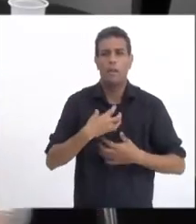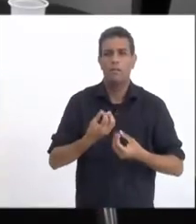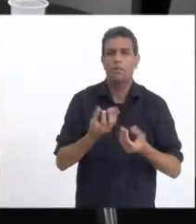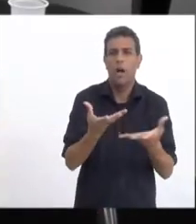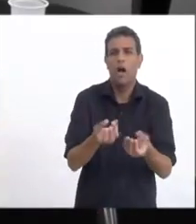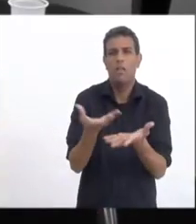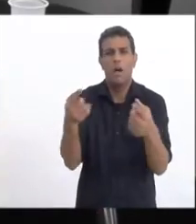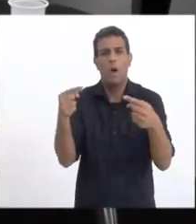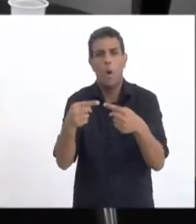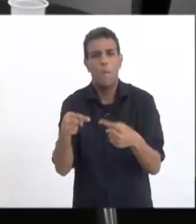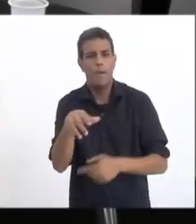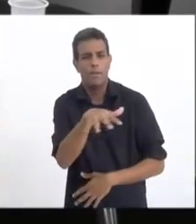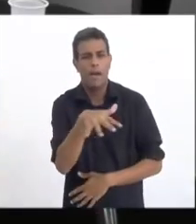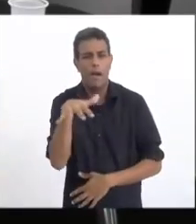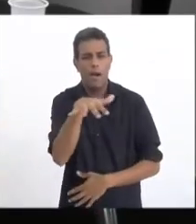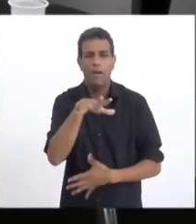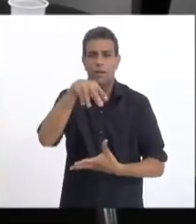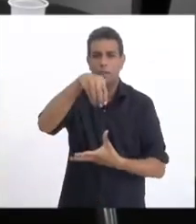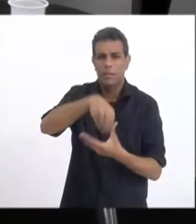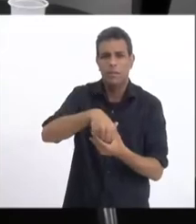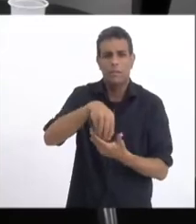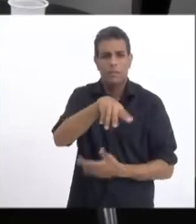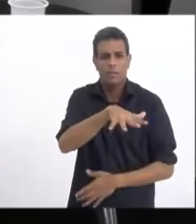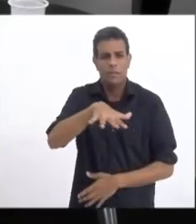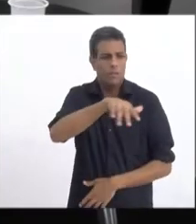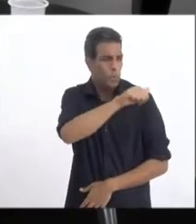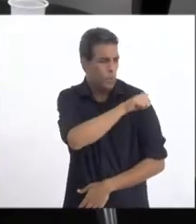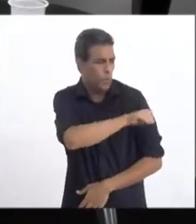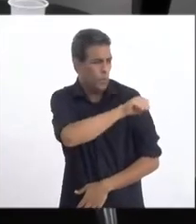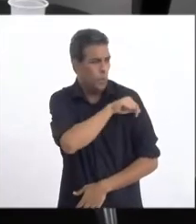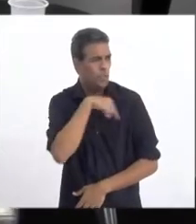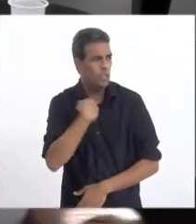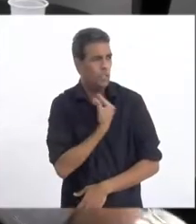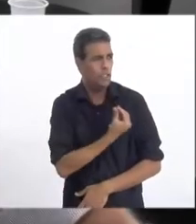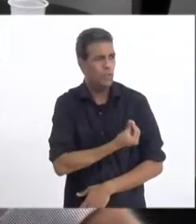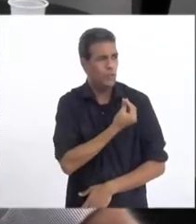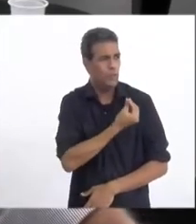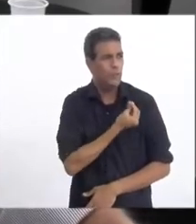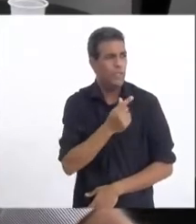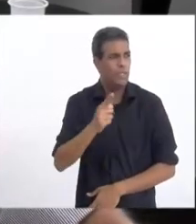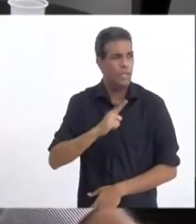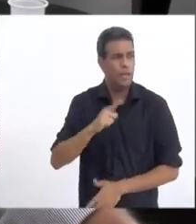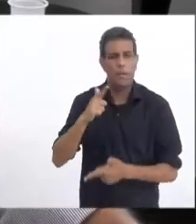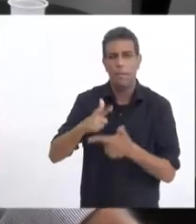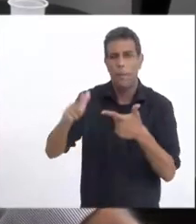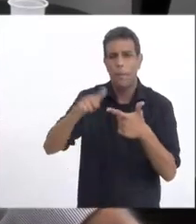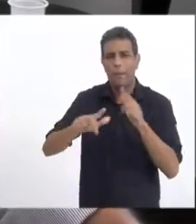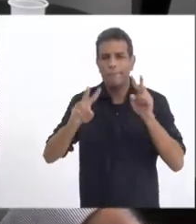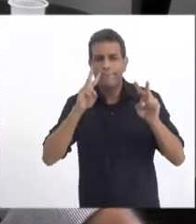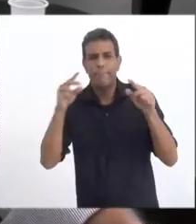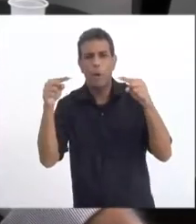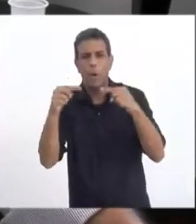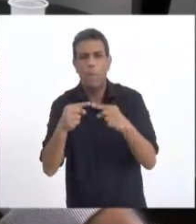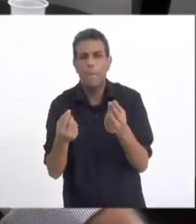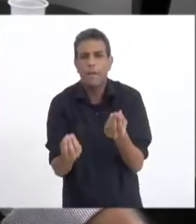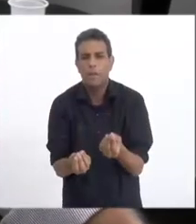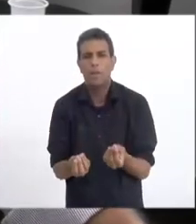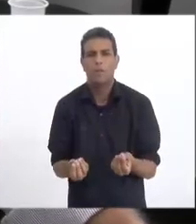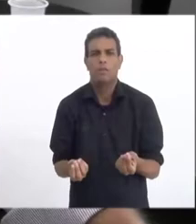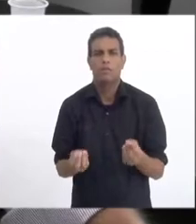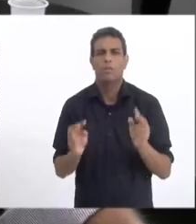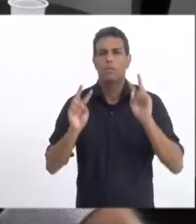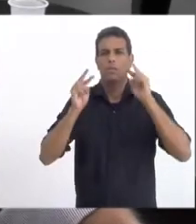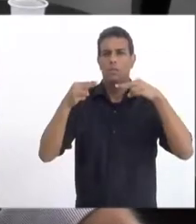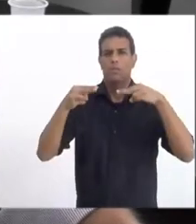aqui, né, o estado do Rio de Janeiro, que nós estamos vivendo um momento de calamidade dentro do